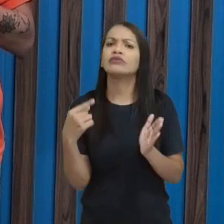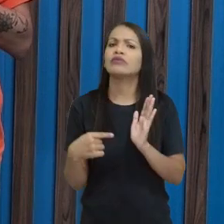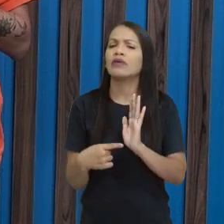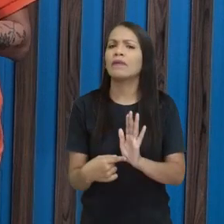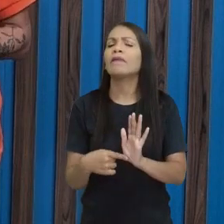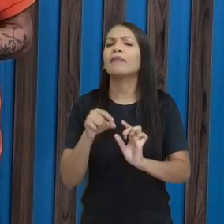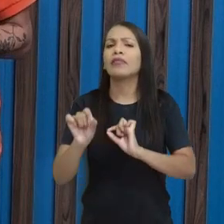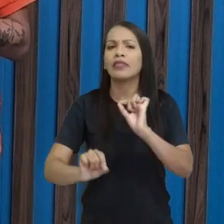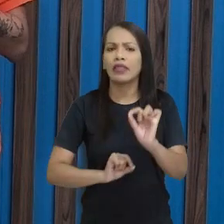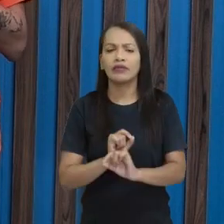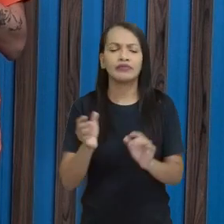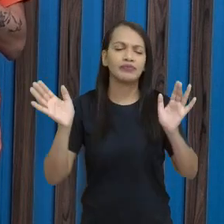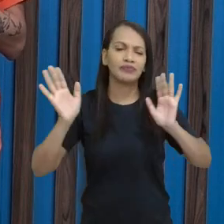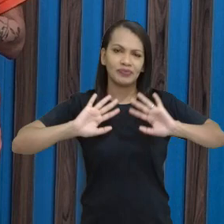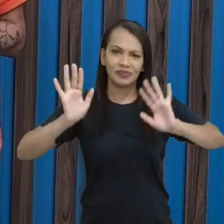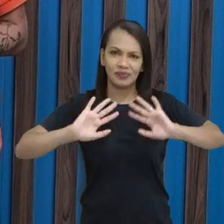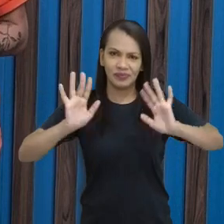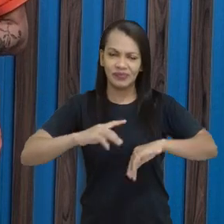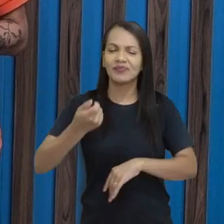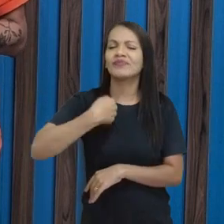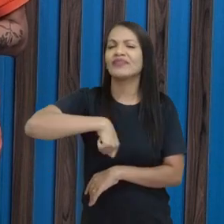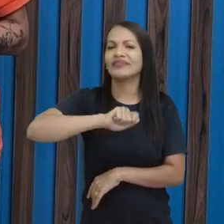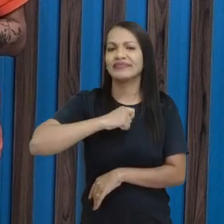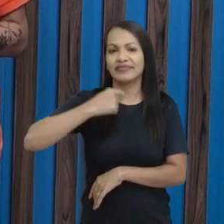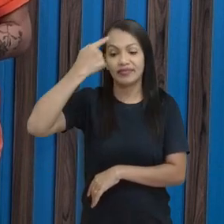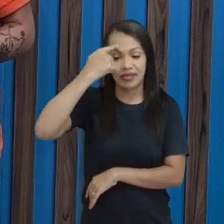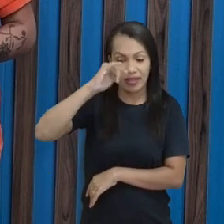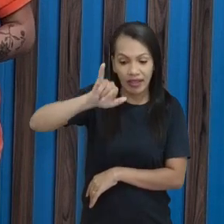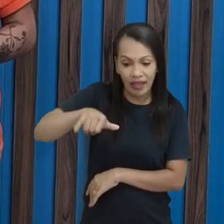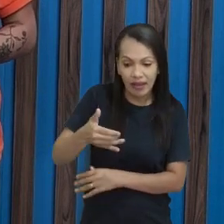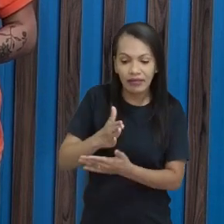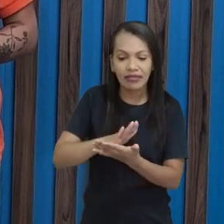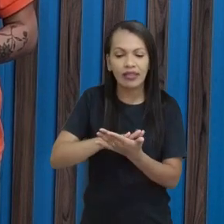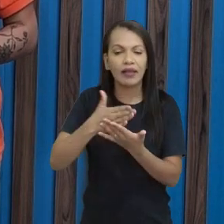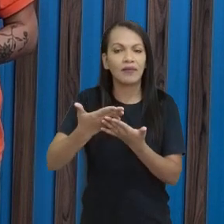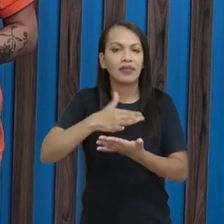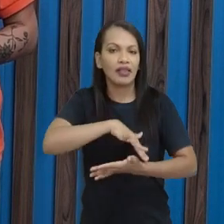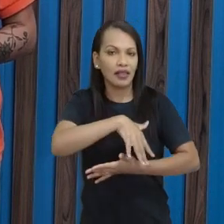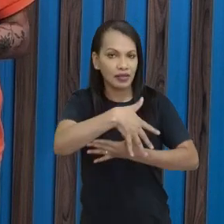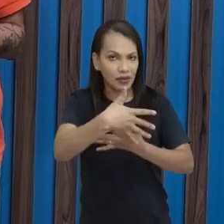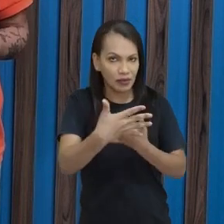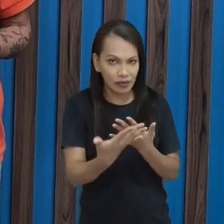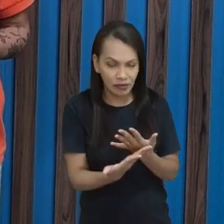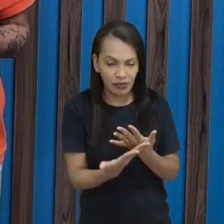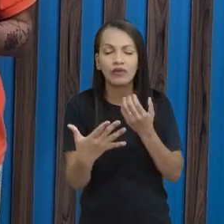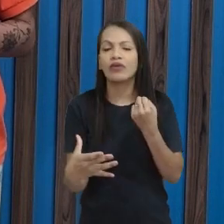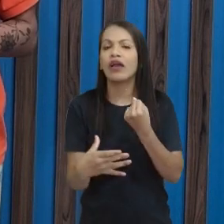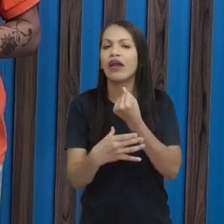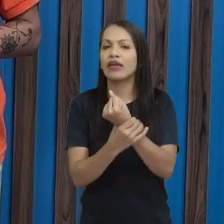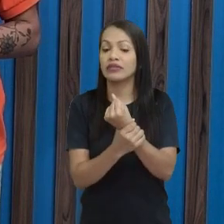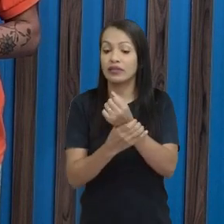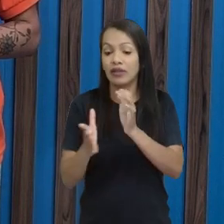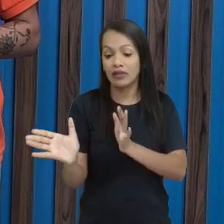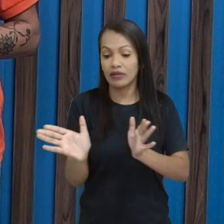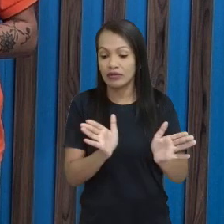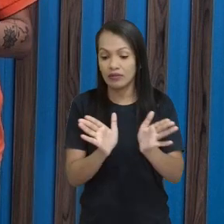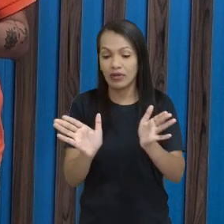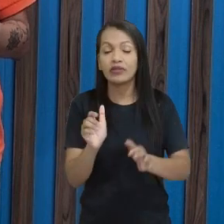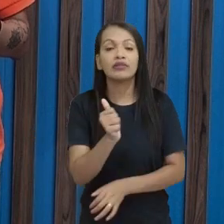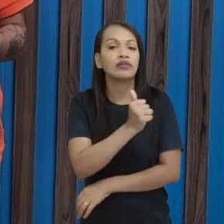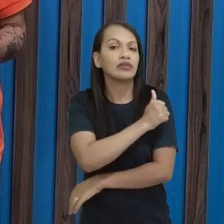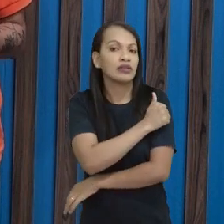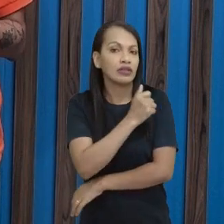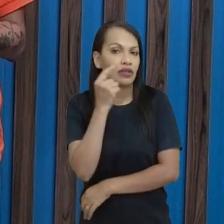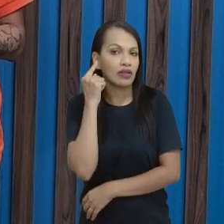da querida Jéssica, fazendo a interpretação de Libras, garantindo a acessibilidade, que